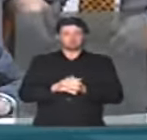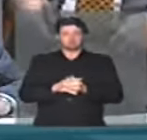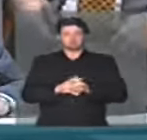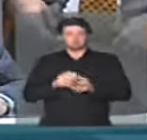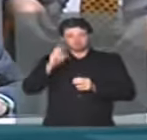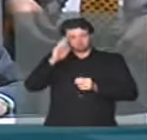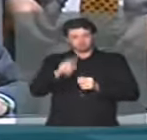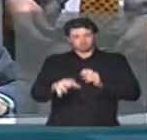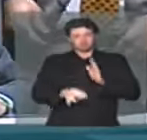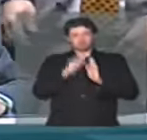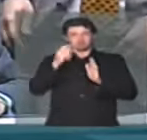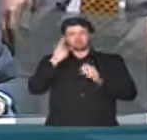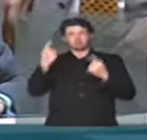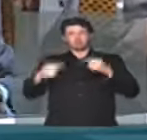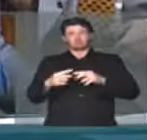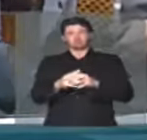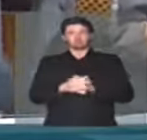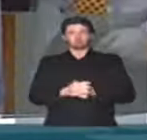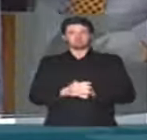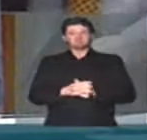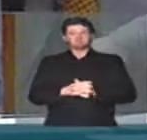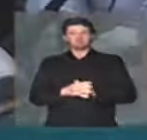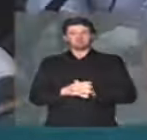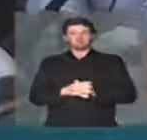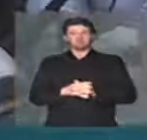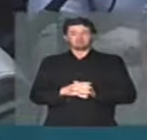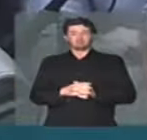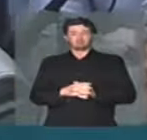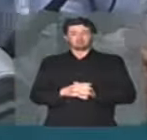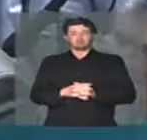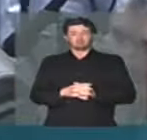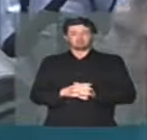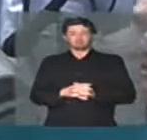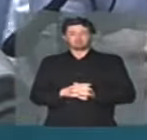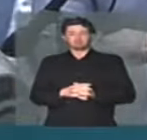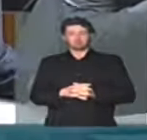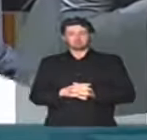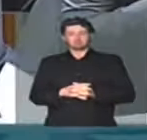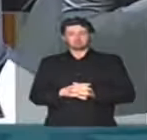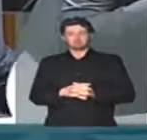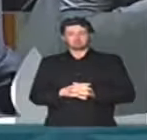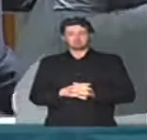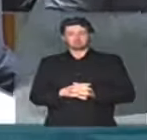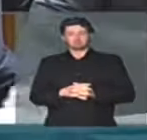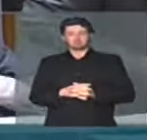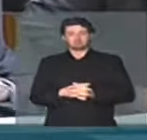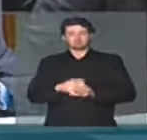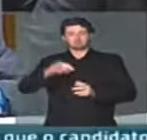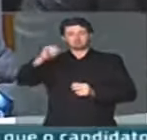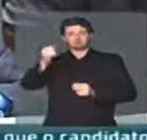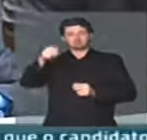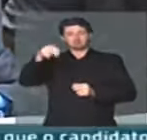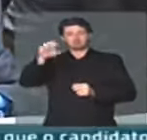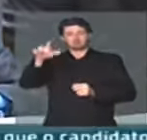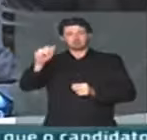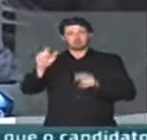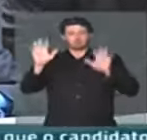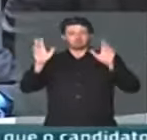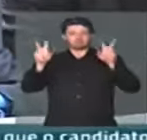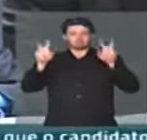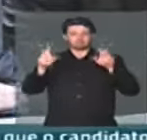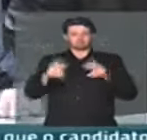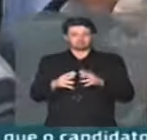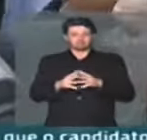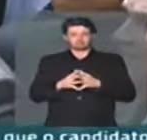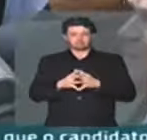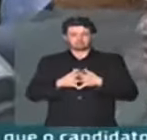que Vossa Excelência está escrito para falar contrário. Coincidência? Como é que é? É janela, para falar o popular